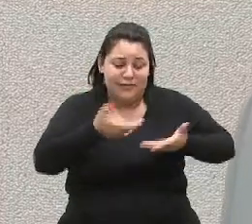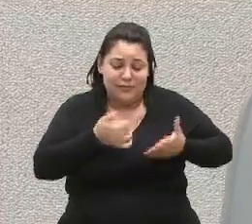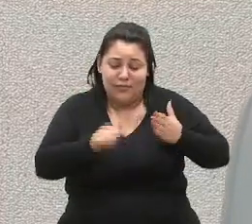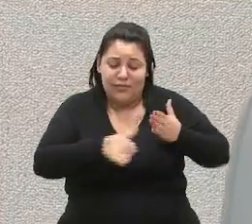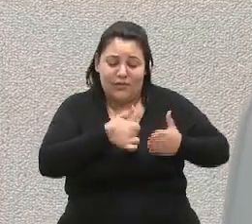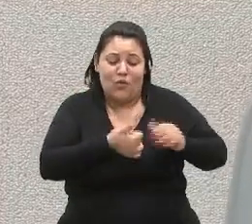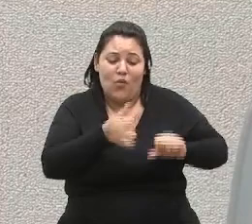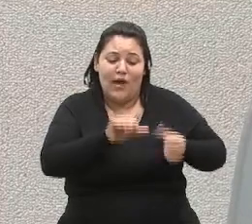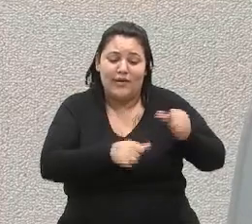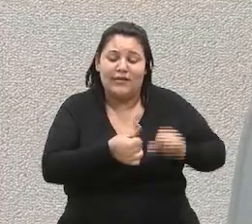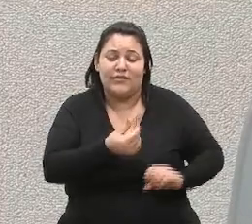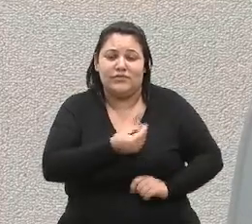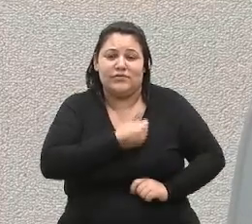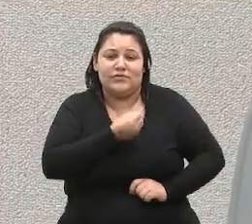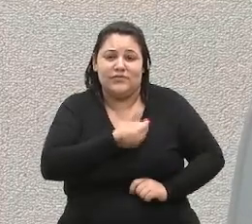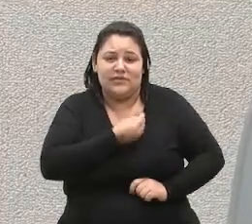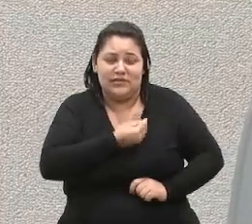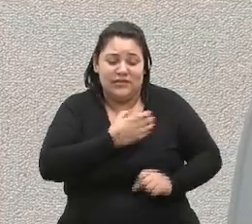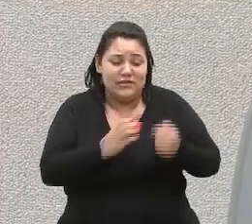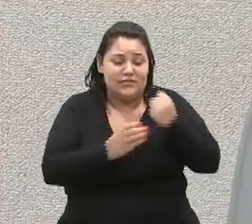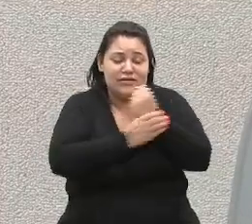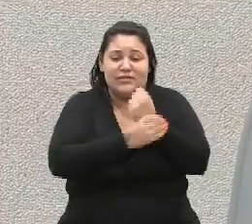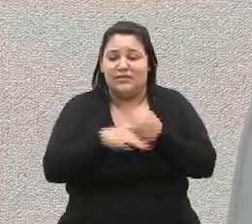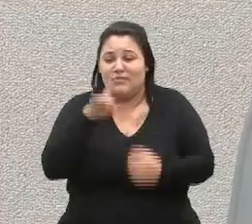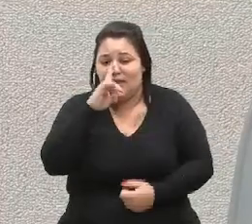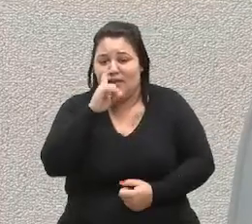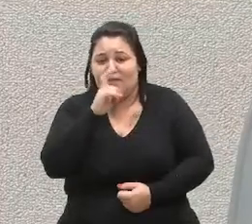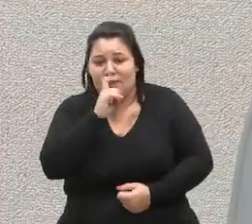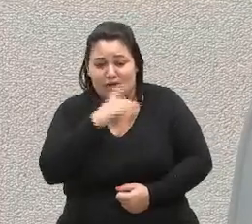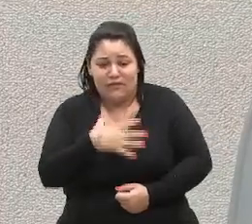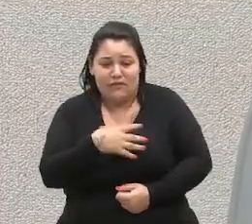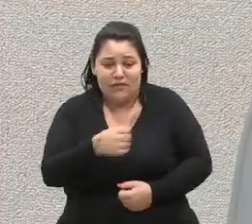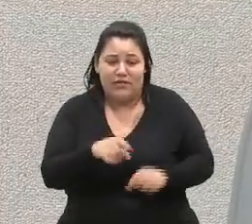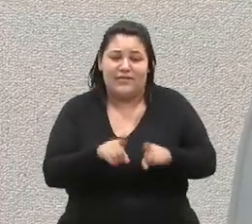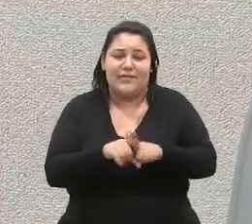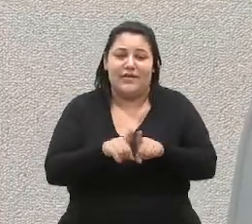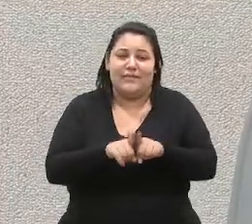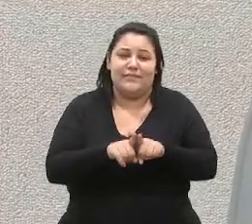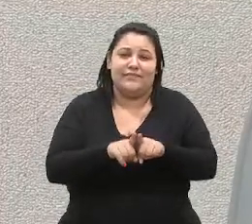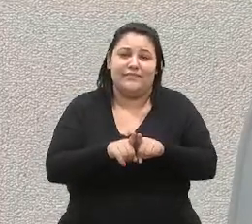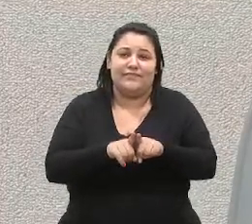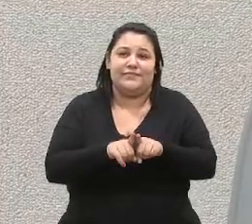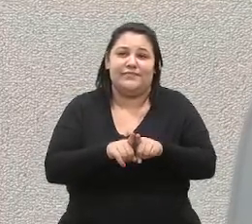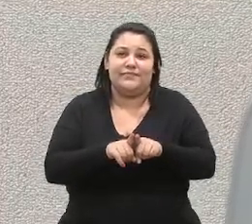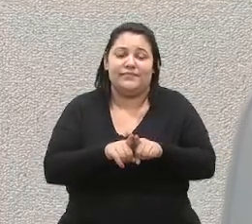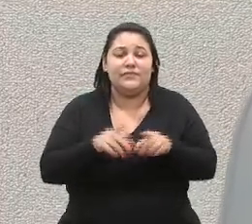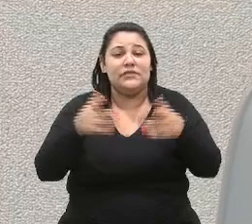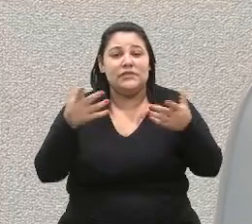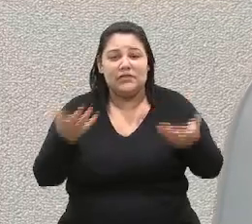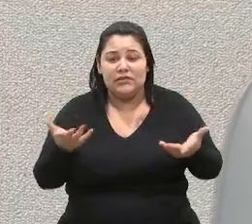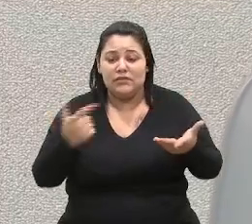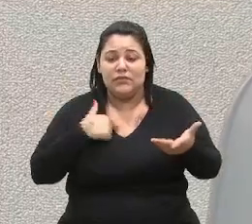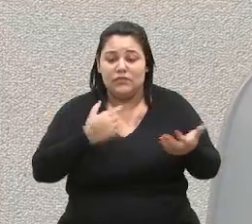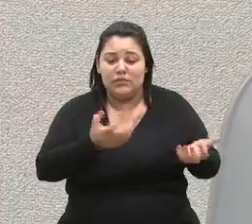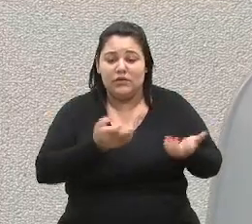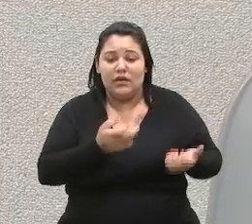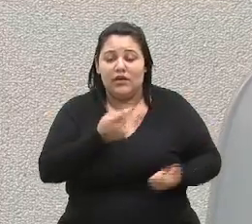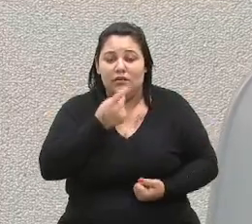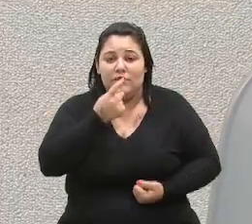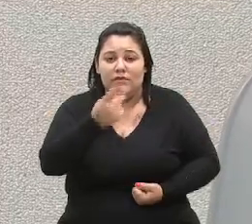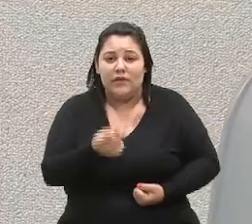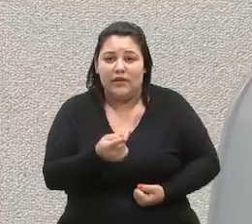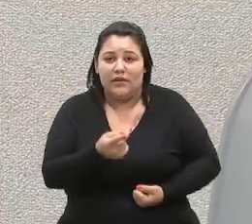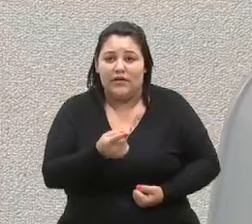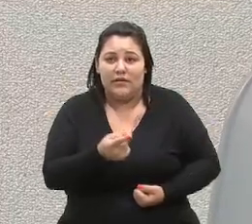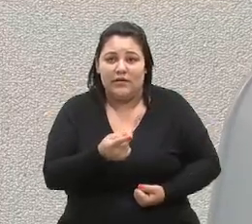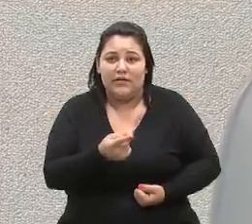pessoas, segurança para o pai, para a mãe, para os filhos. Então, eu quero dizer que a